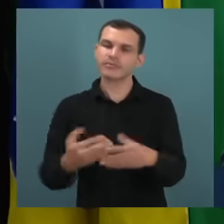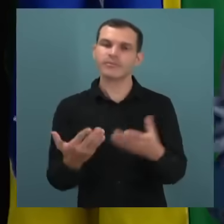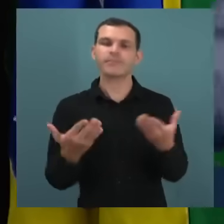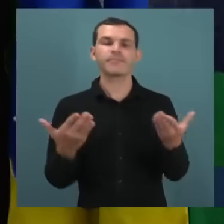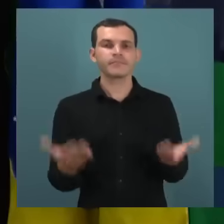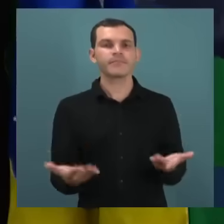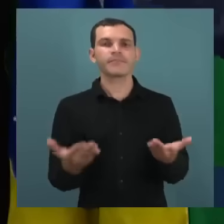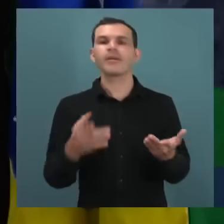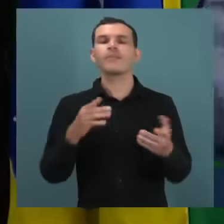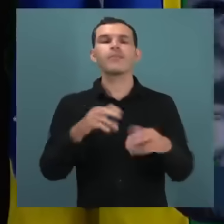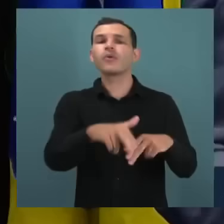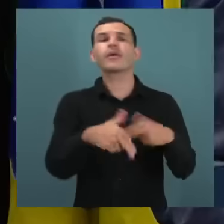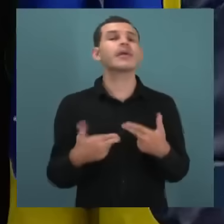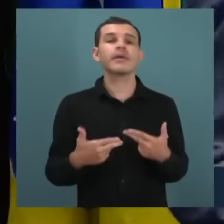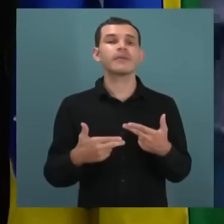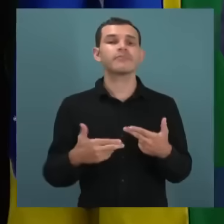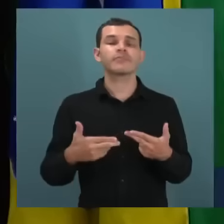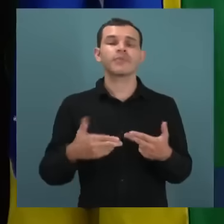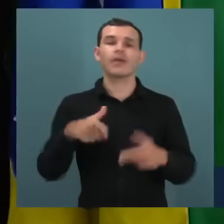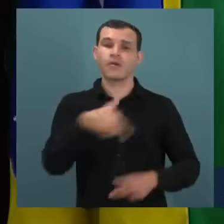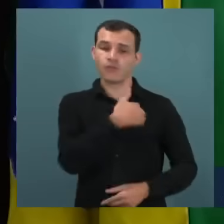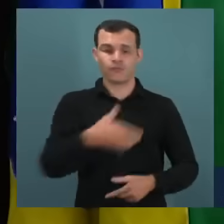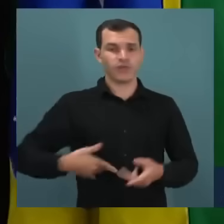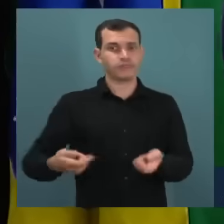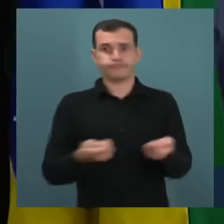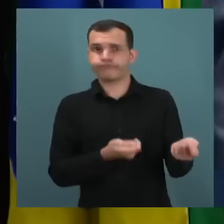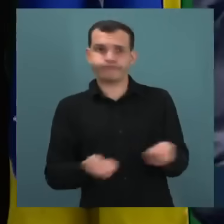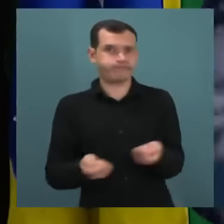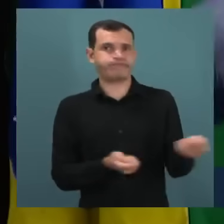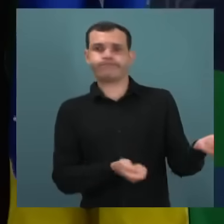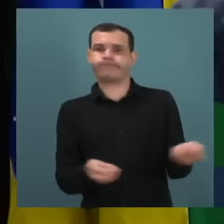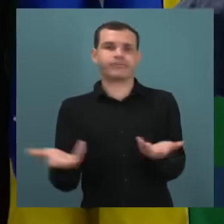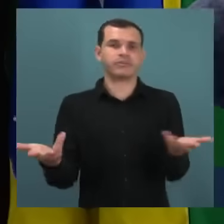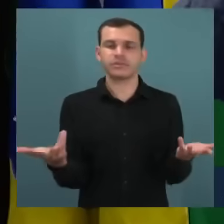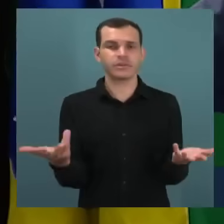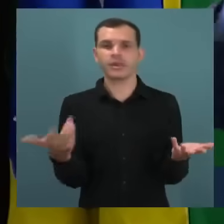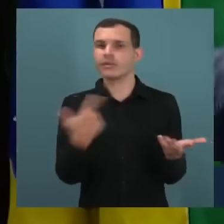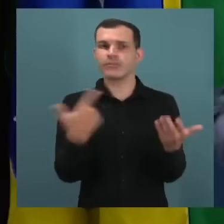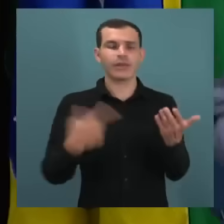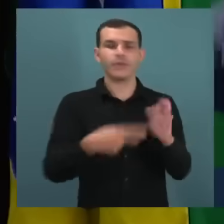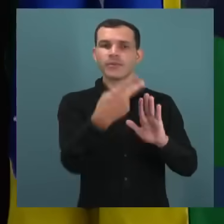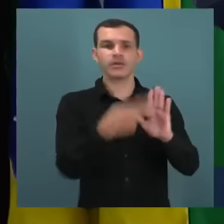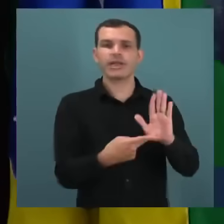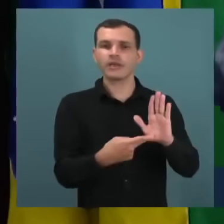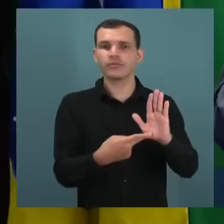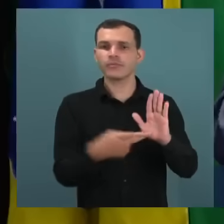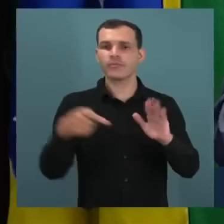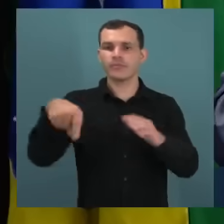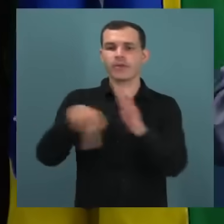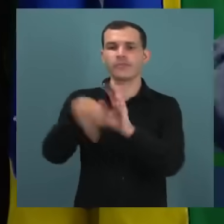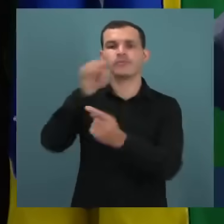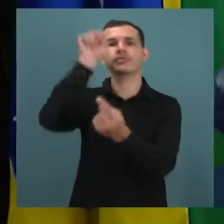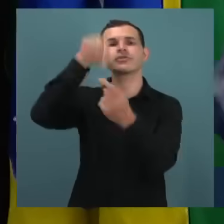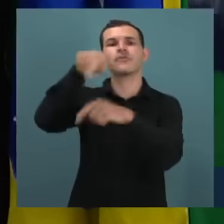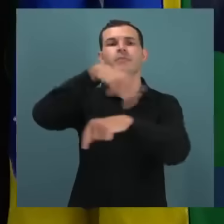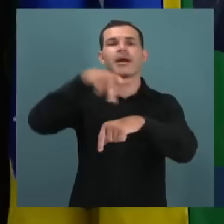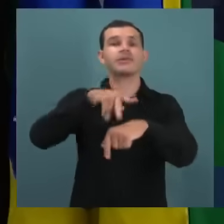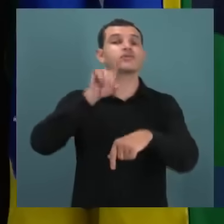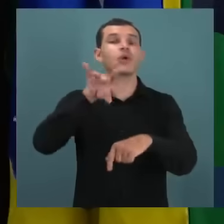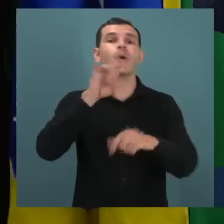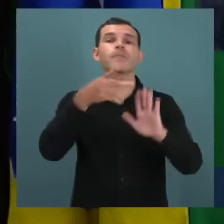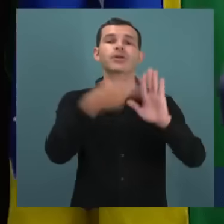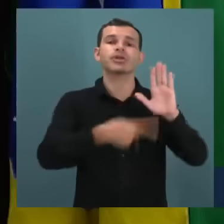brasileira, que não tem projeto de país. O seu único projeto é a reeleição, mesmo que para isso o país